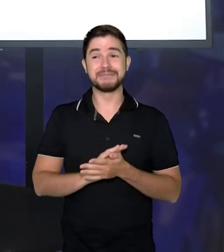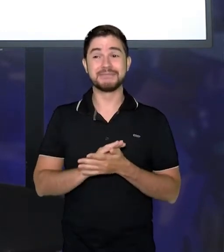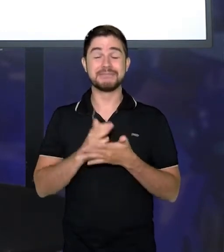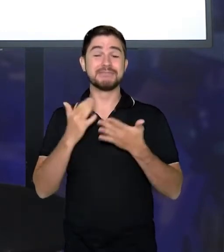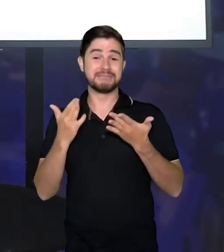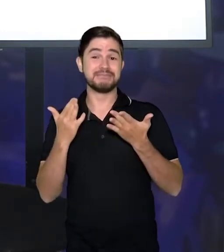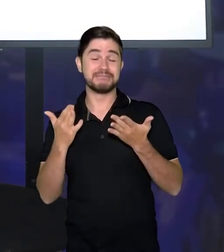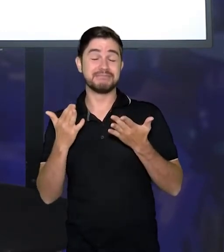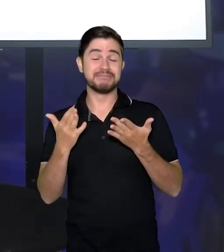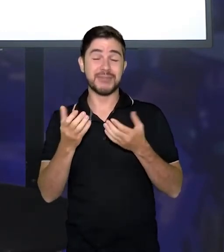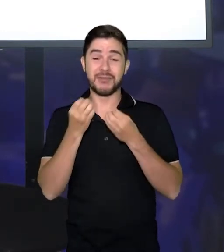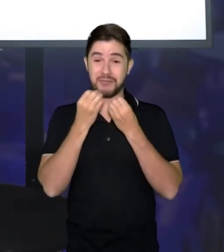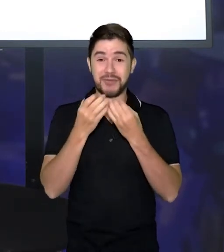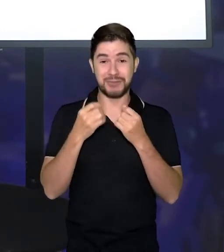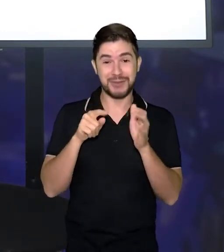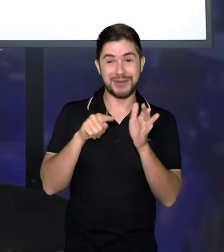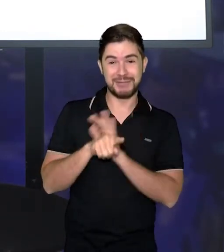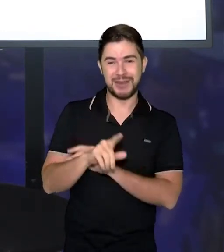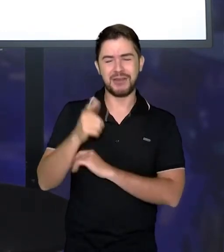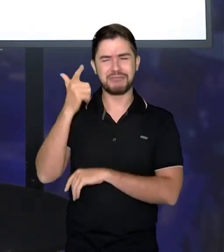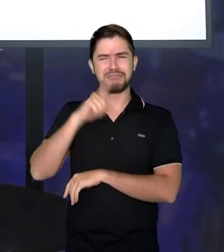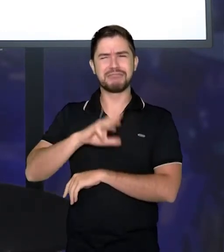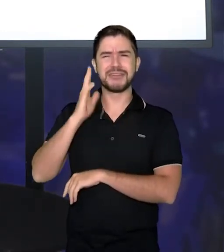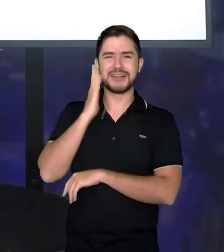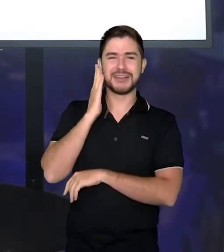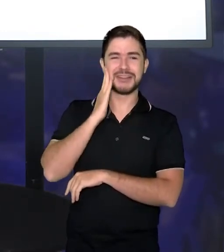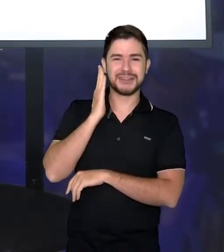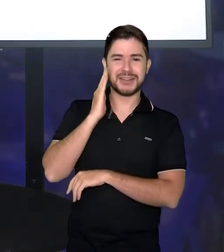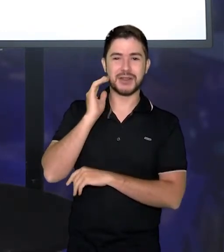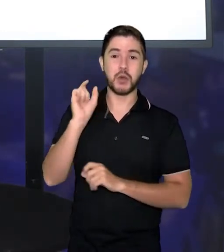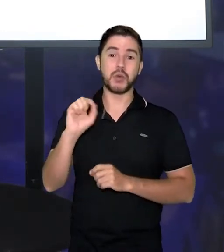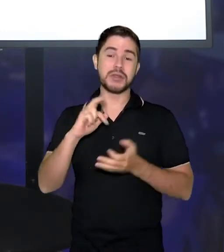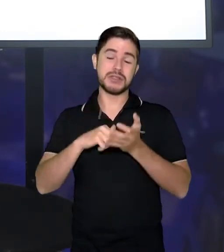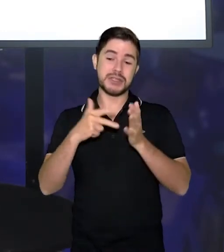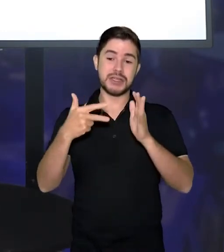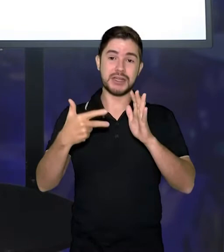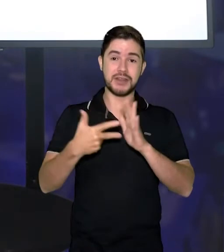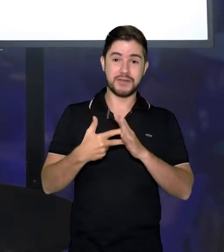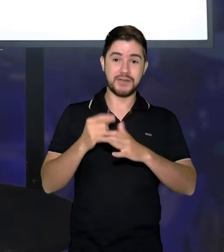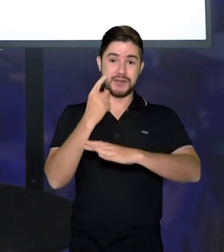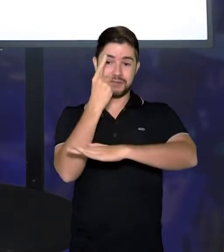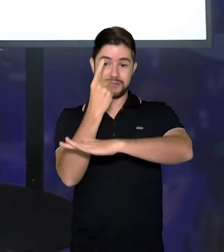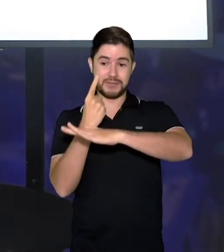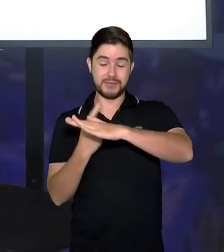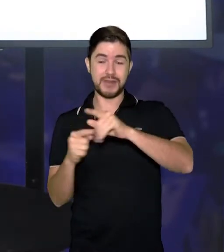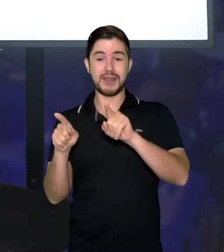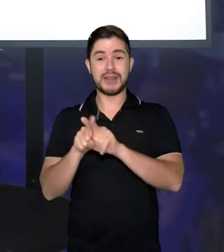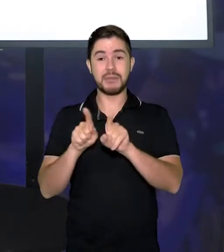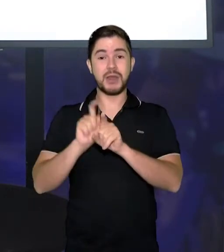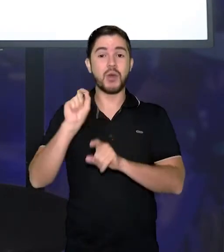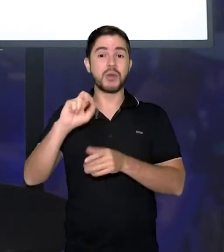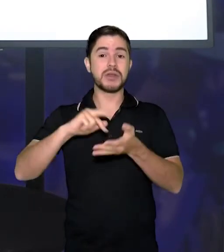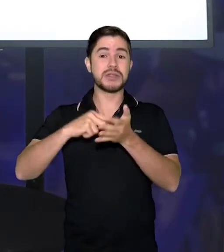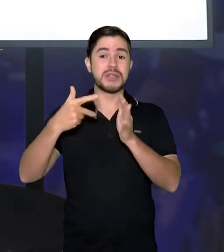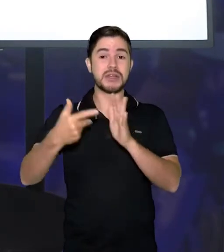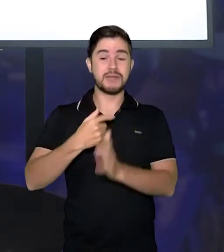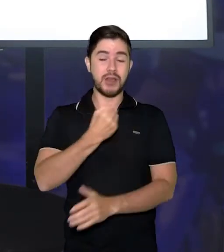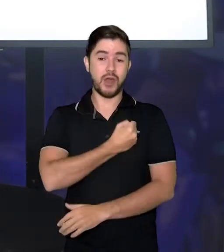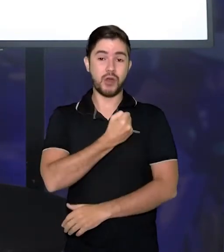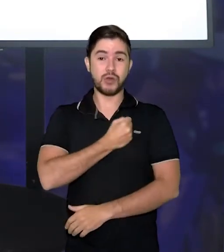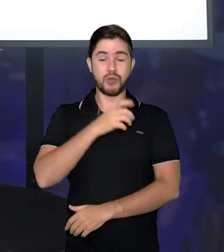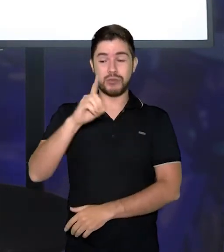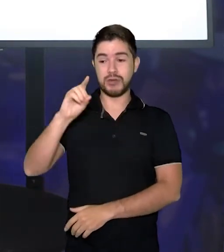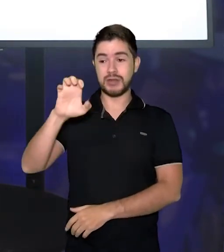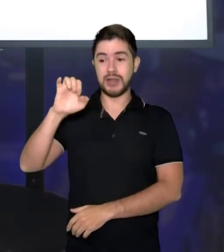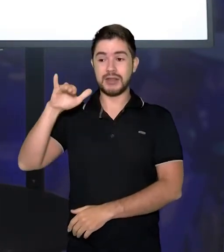Ora, foi bom esse probleminha. Deu para eu entender um pouco o que era a fração e o que é o número decimal.